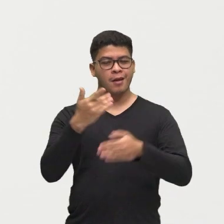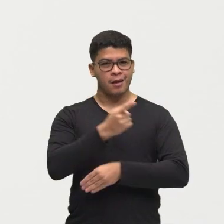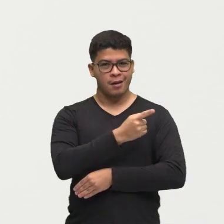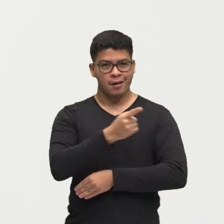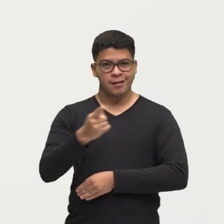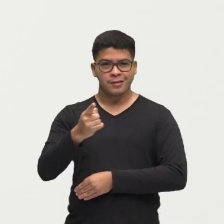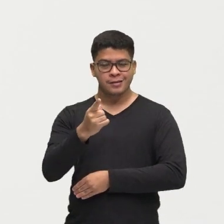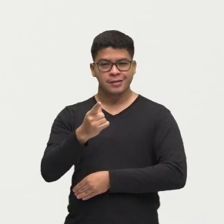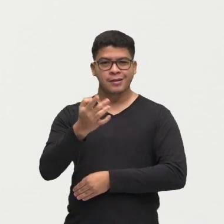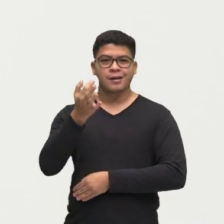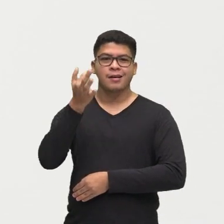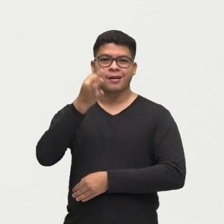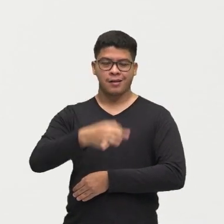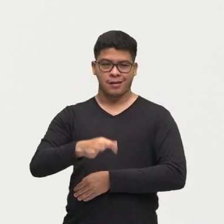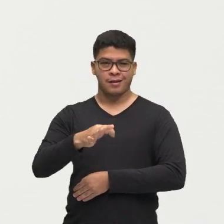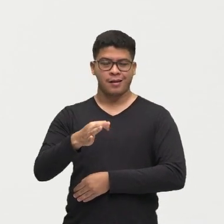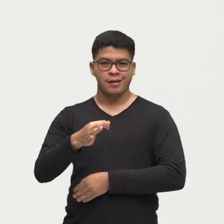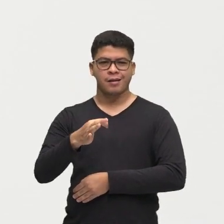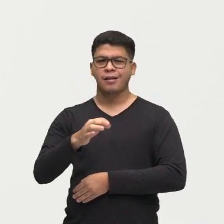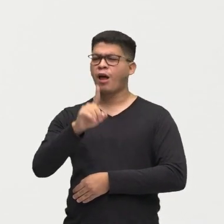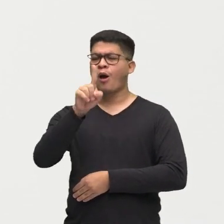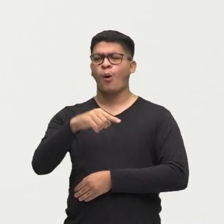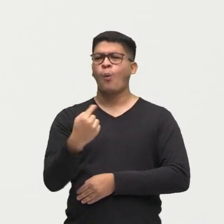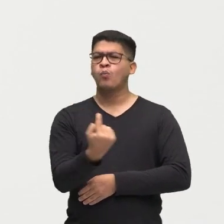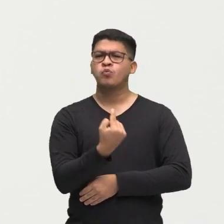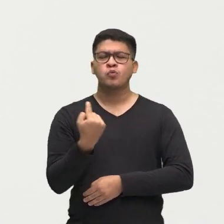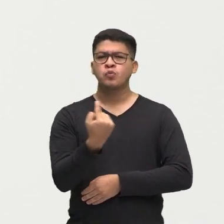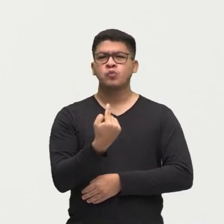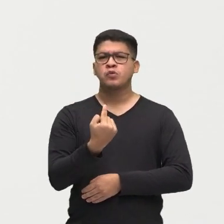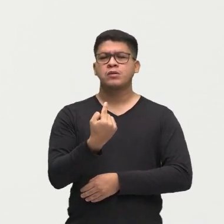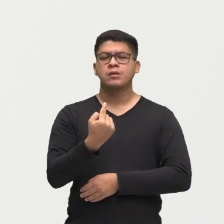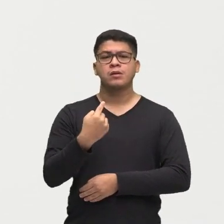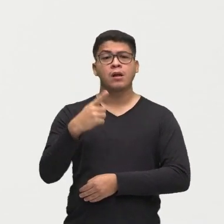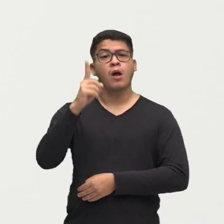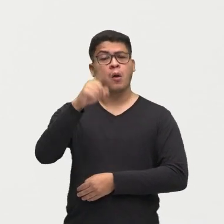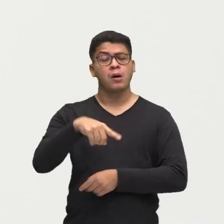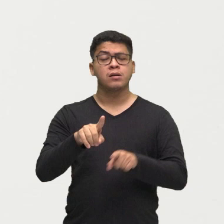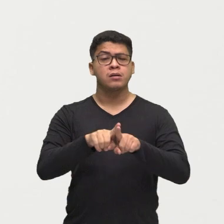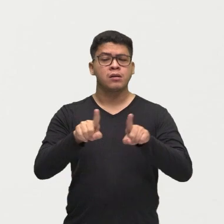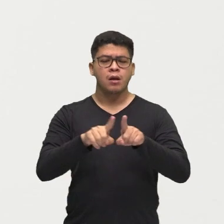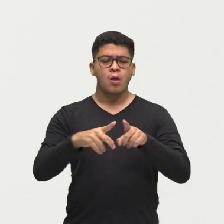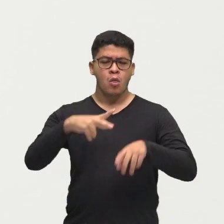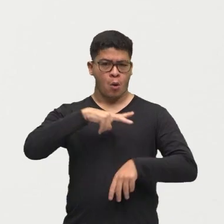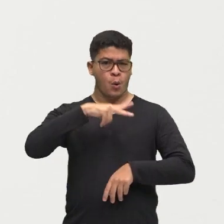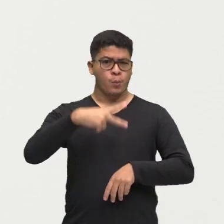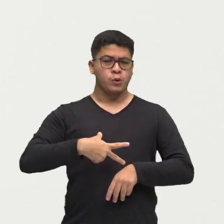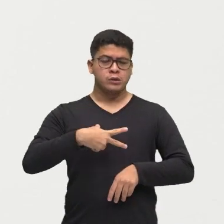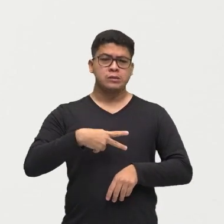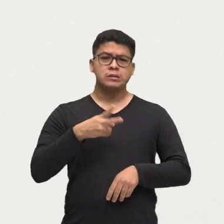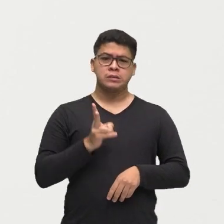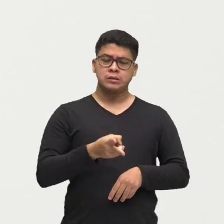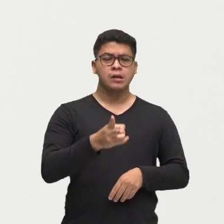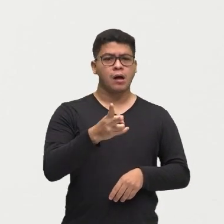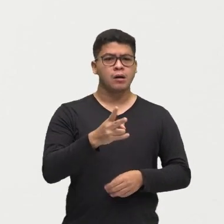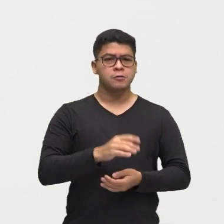letra E. Essa é a única alternativa, cujos autores são todos portugueses, e aí a especificação de cada um desses períodos.